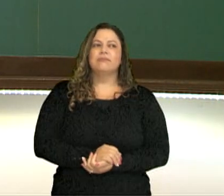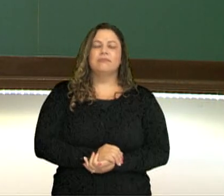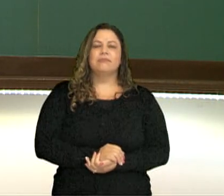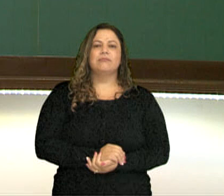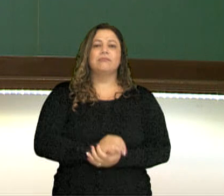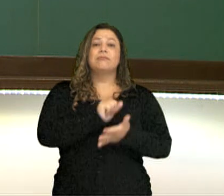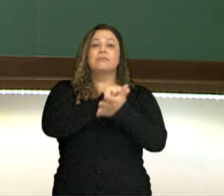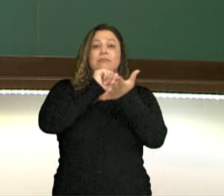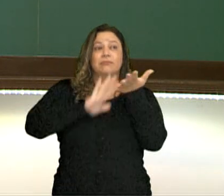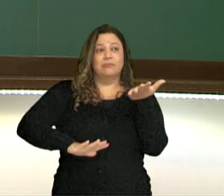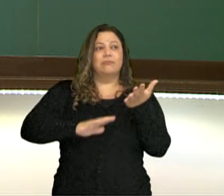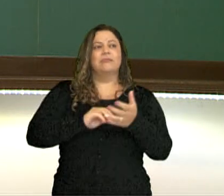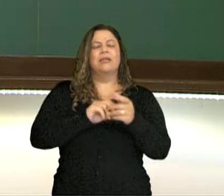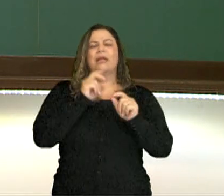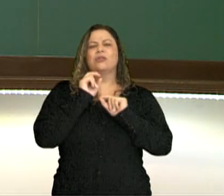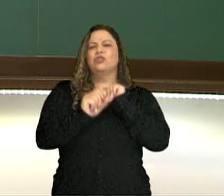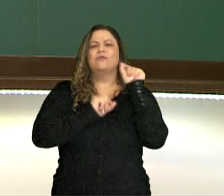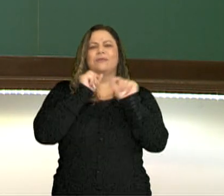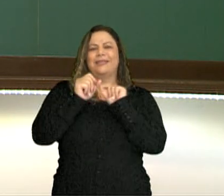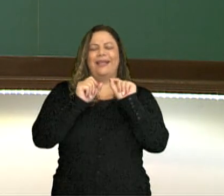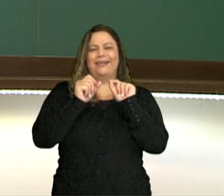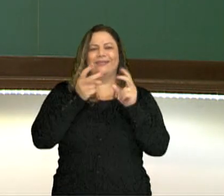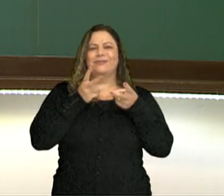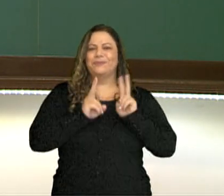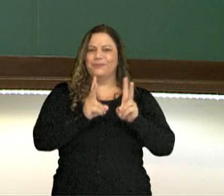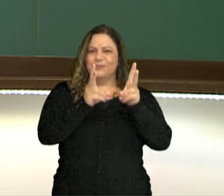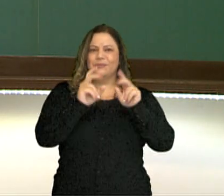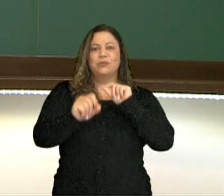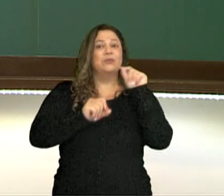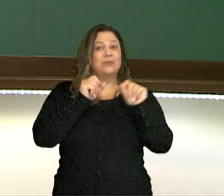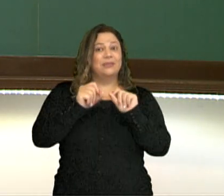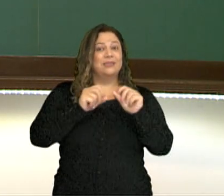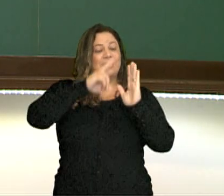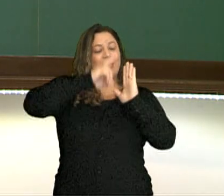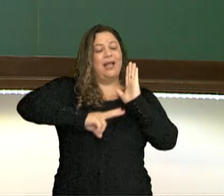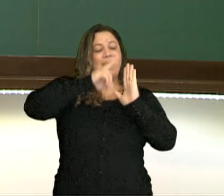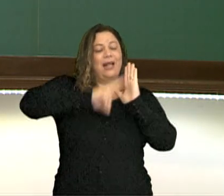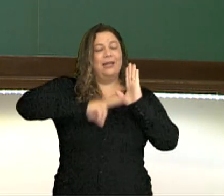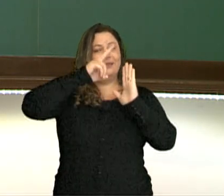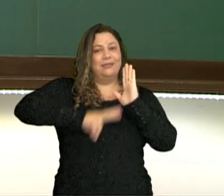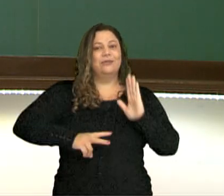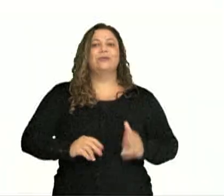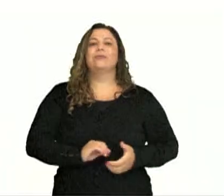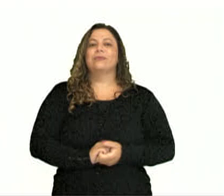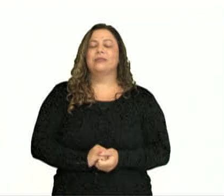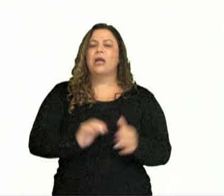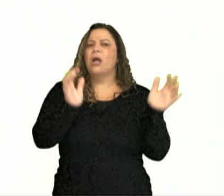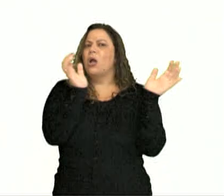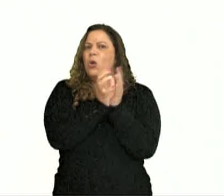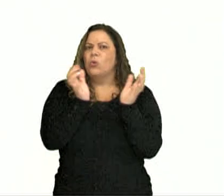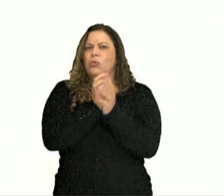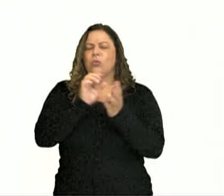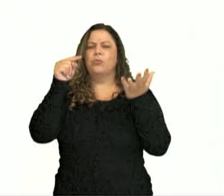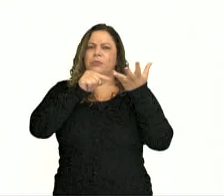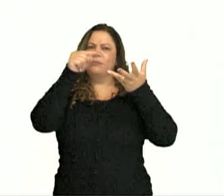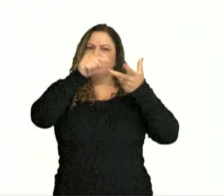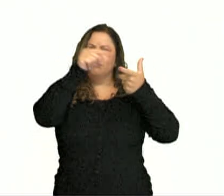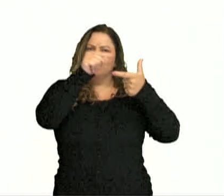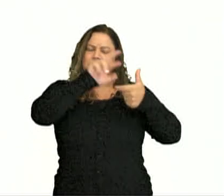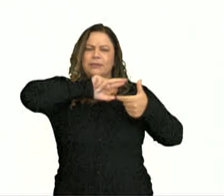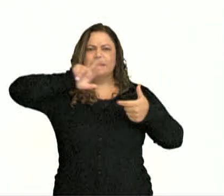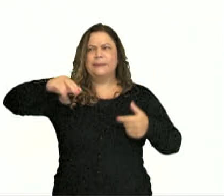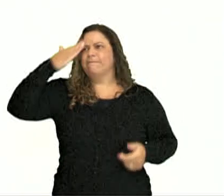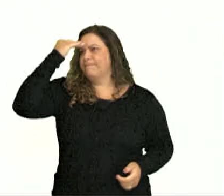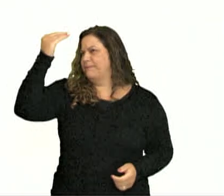A atividade continuada será a leitura. Grupos com diversos integrantes talentosos